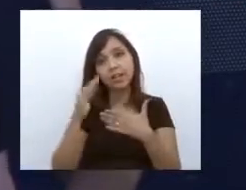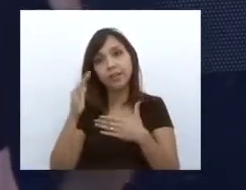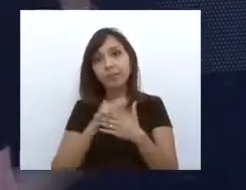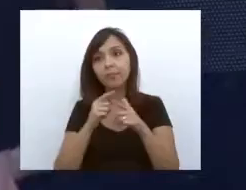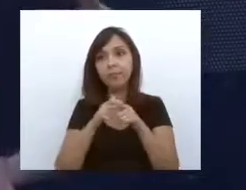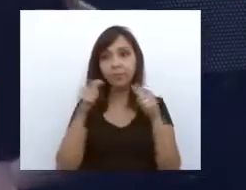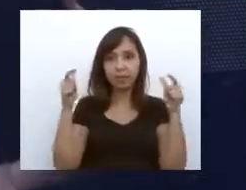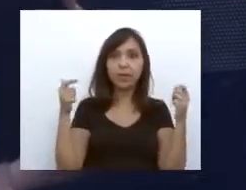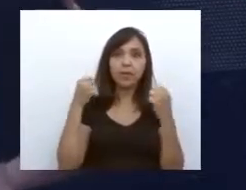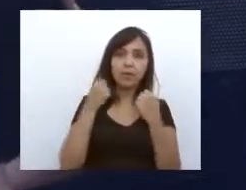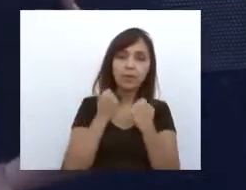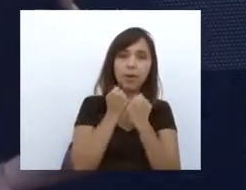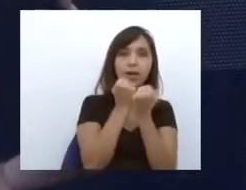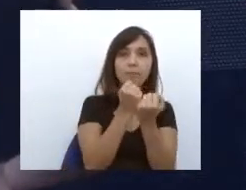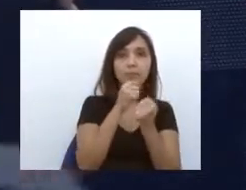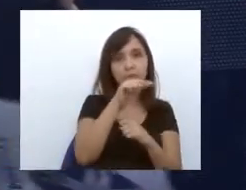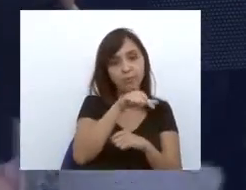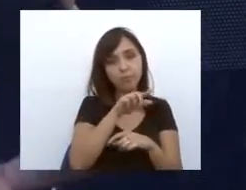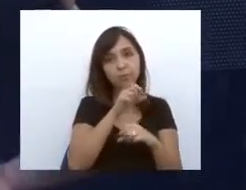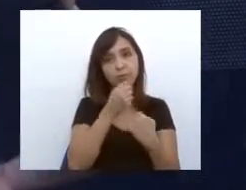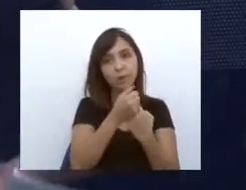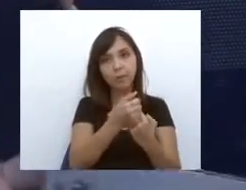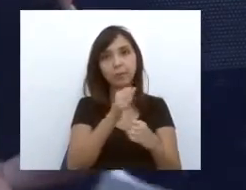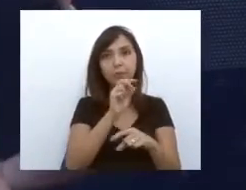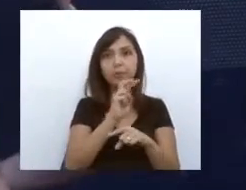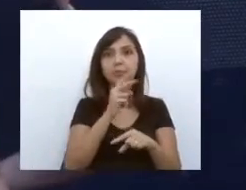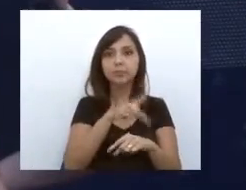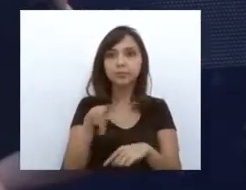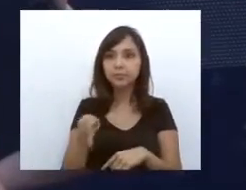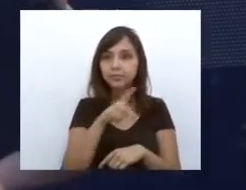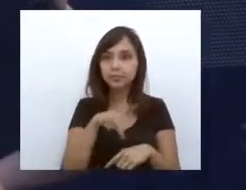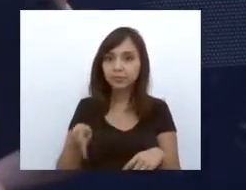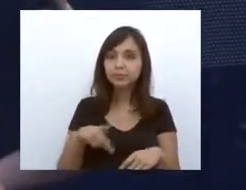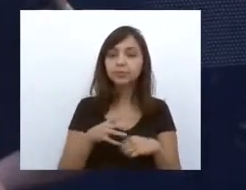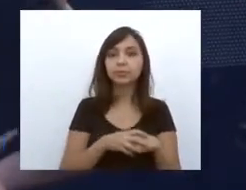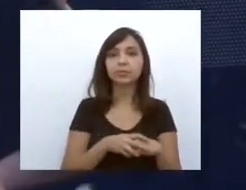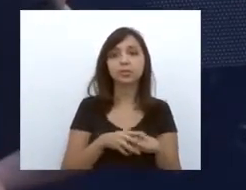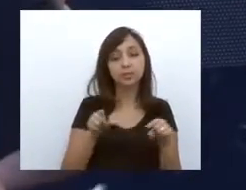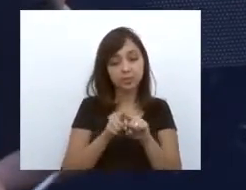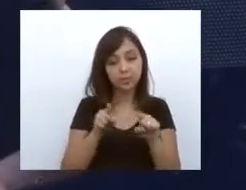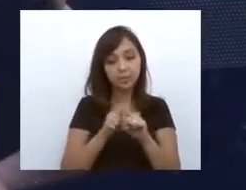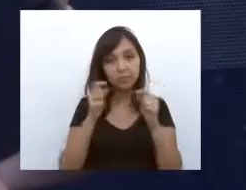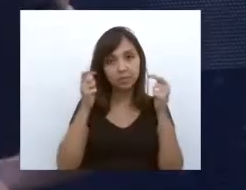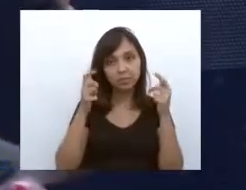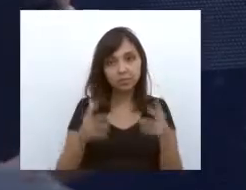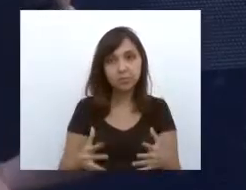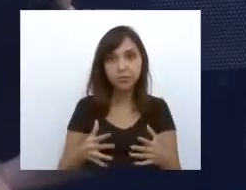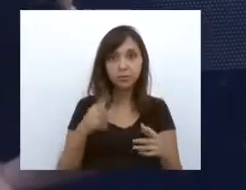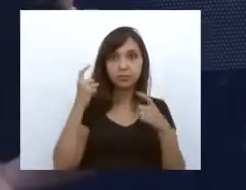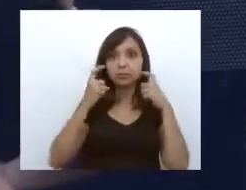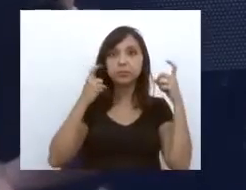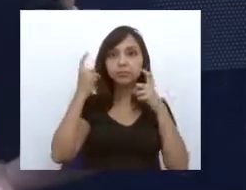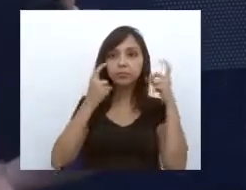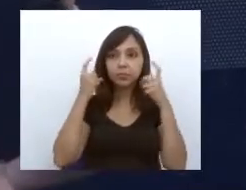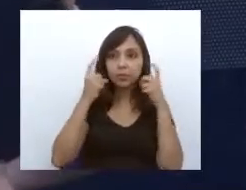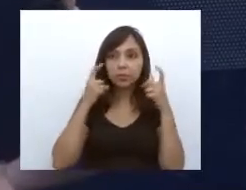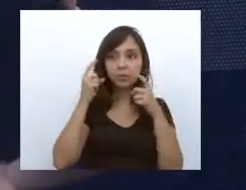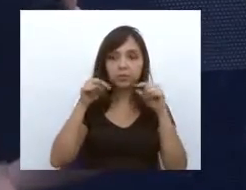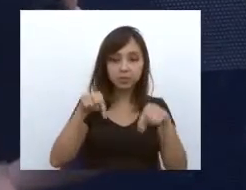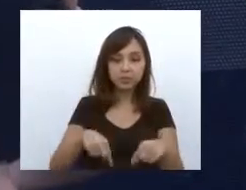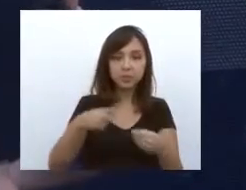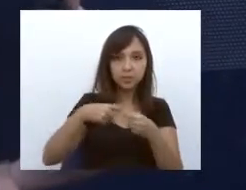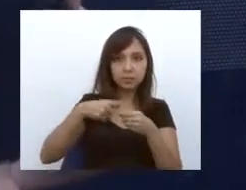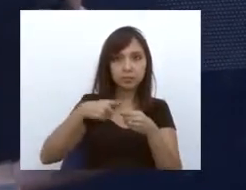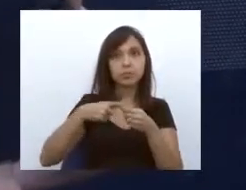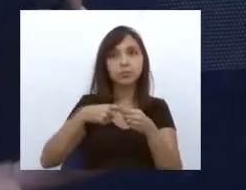deles em apoio aos professores, claro, hoje é dia do professor, 15 de outubro, e também falando sobre a preocupação aqui do